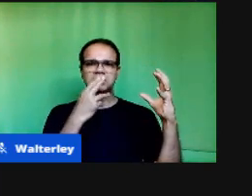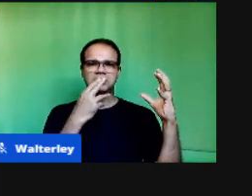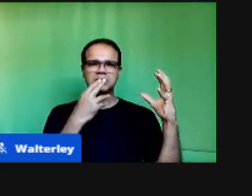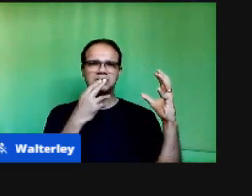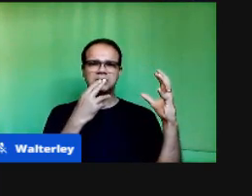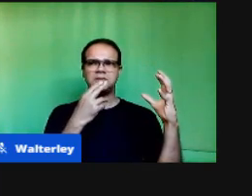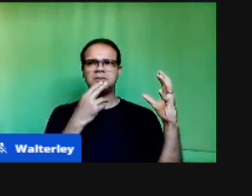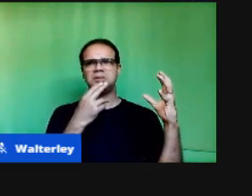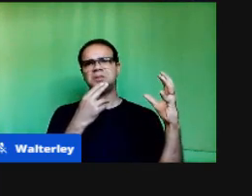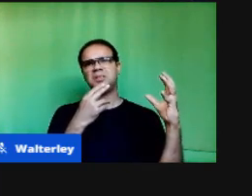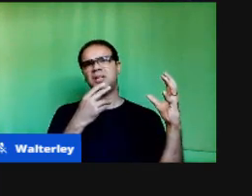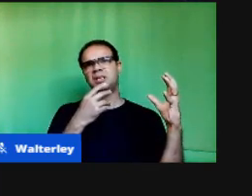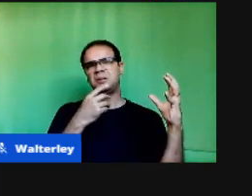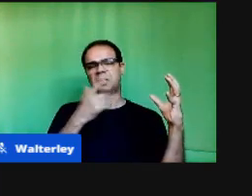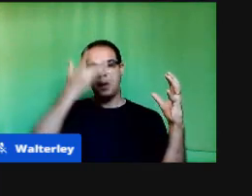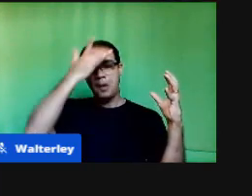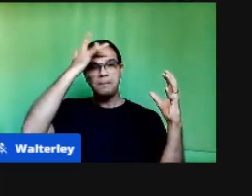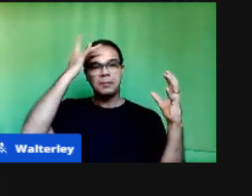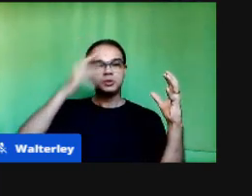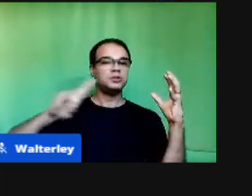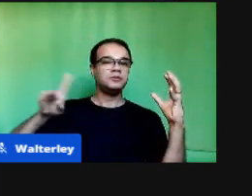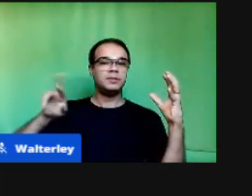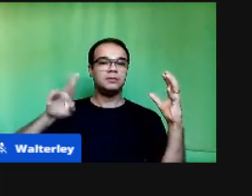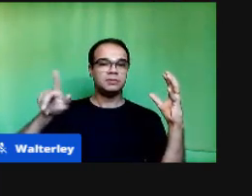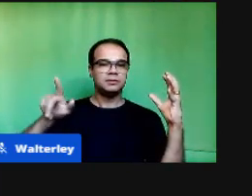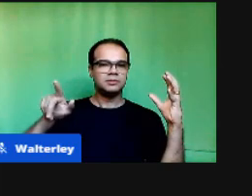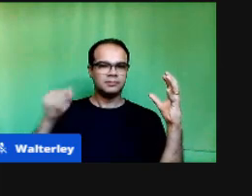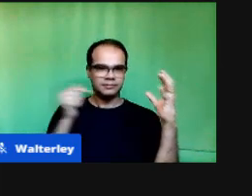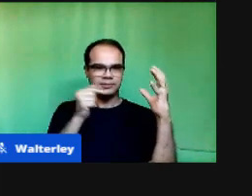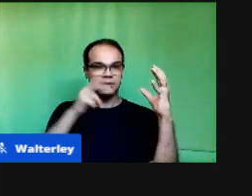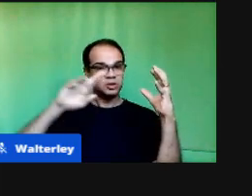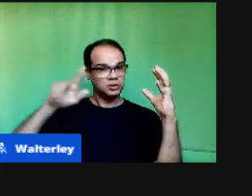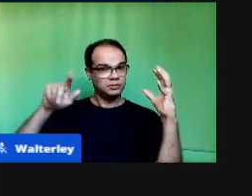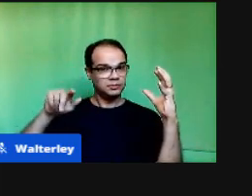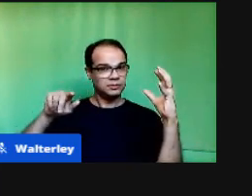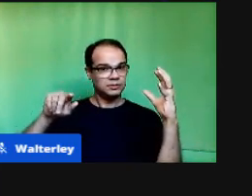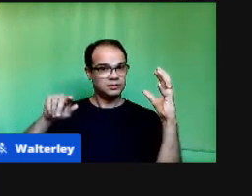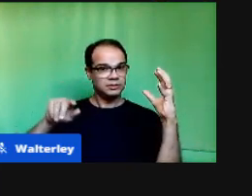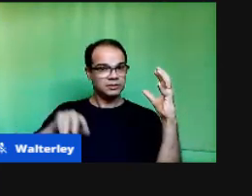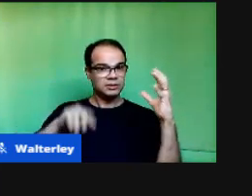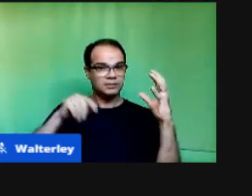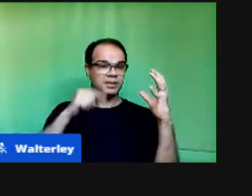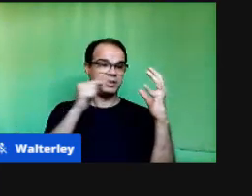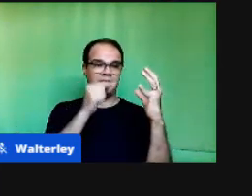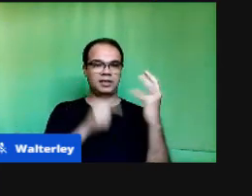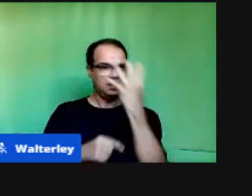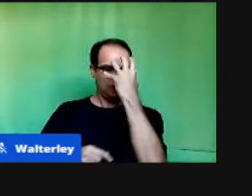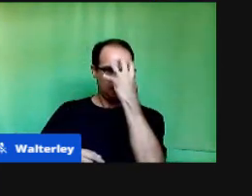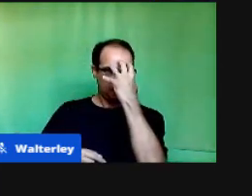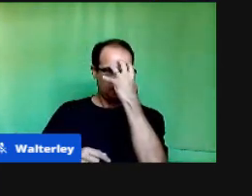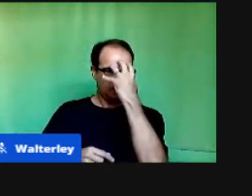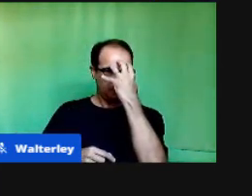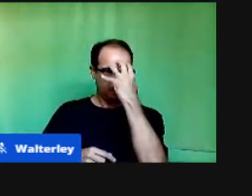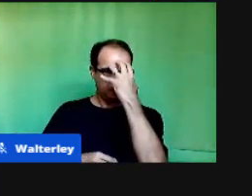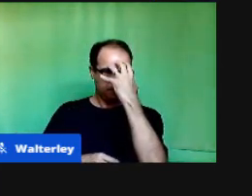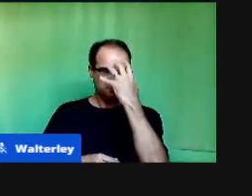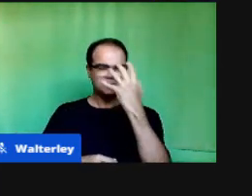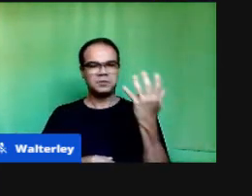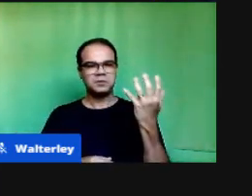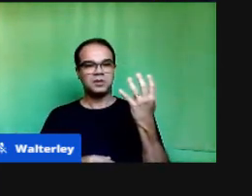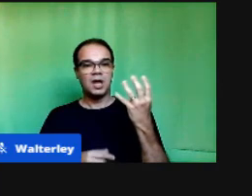Pode ser que inconscientemente sim. Então, algumas vezes, ou eu vou ser a vítima, ou eu vou salvar